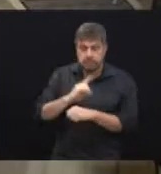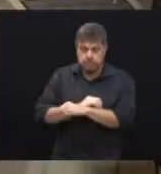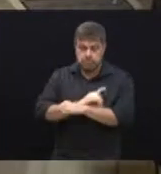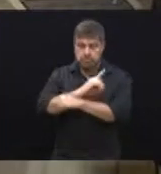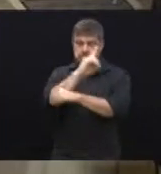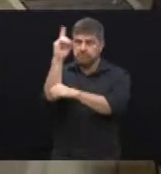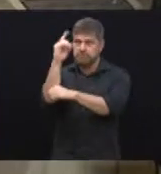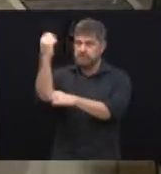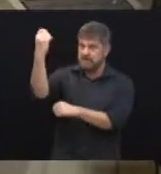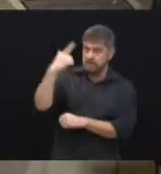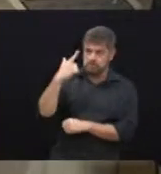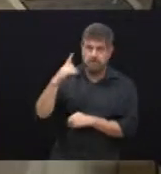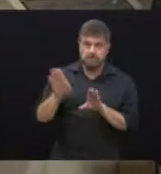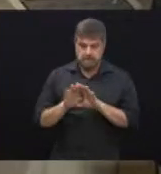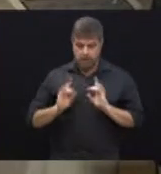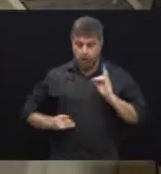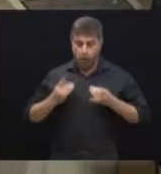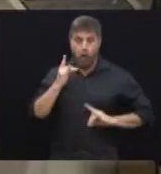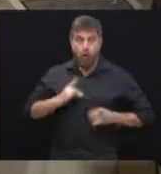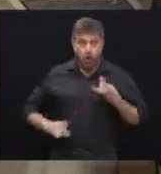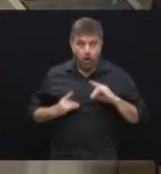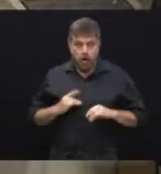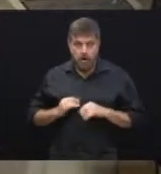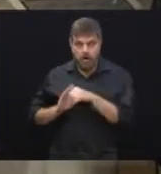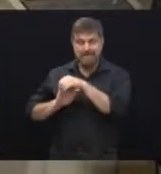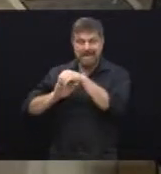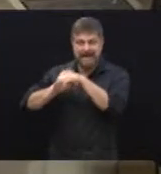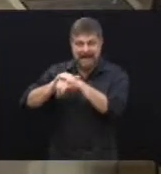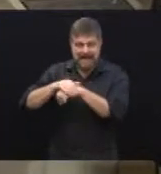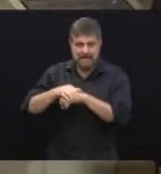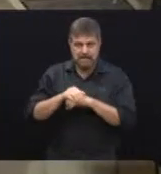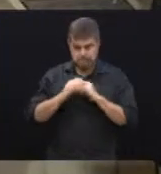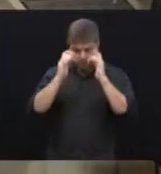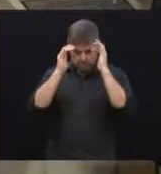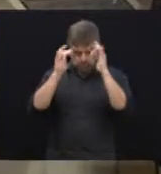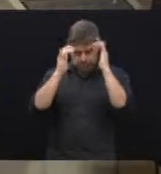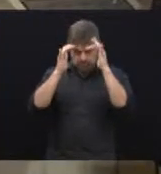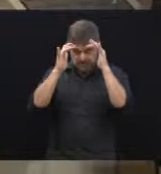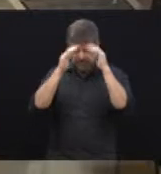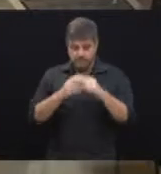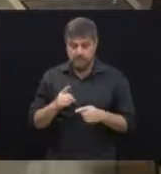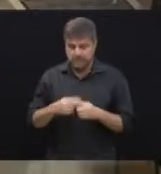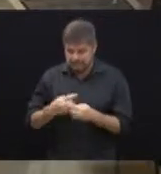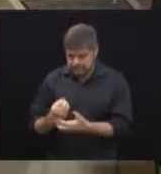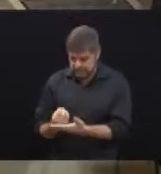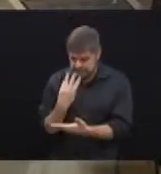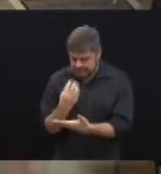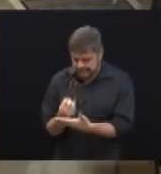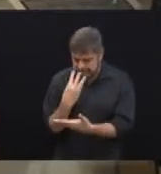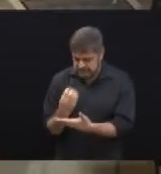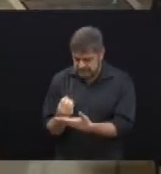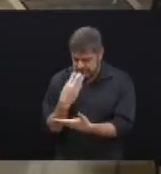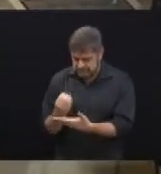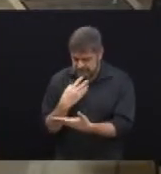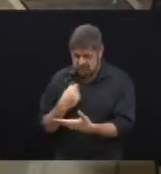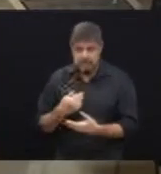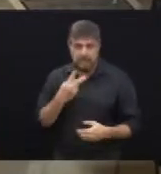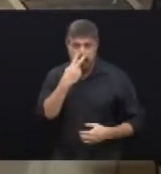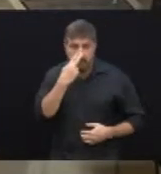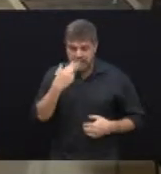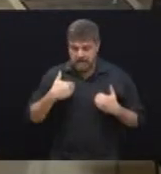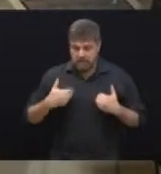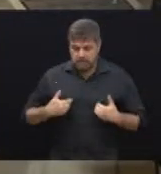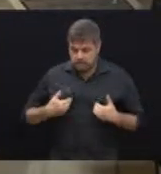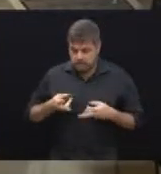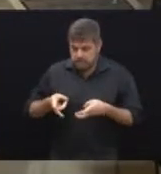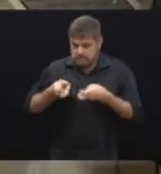dia. E a gente tem alguns hormônios que são só produzidos à noite no corpo da gente e que por causa desse excesso de estímulo luminoso ficam